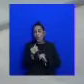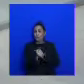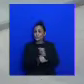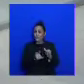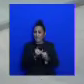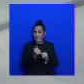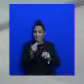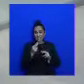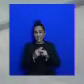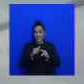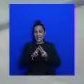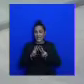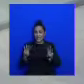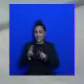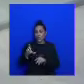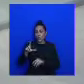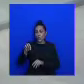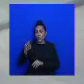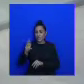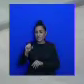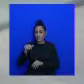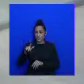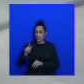canais eletrônicos das Loterias Caixa,